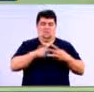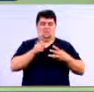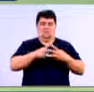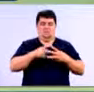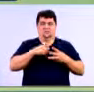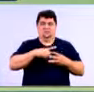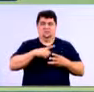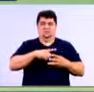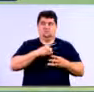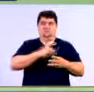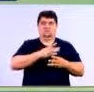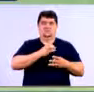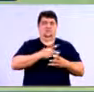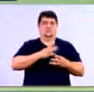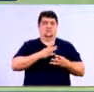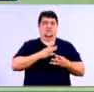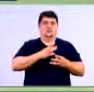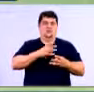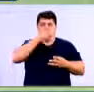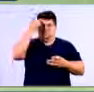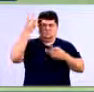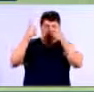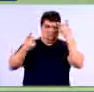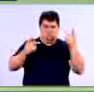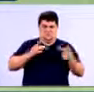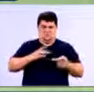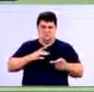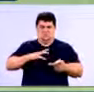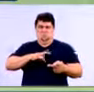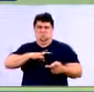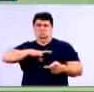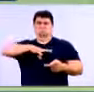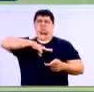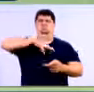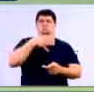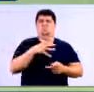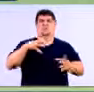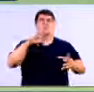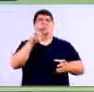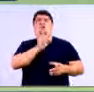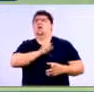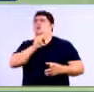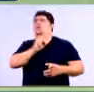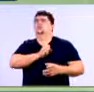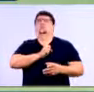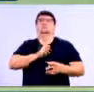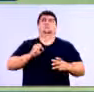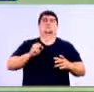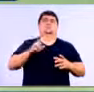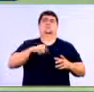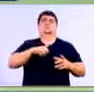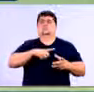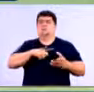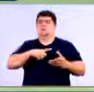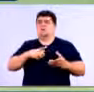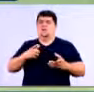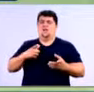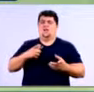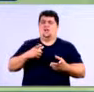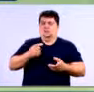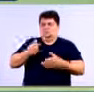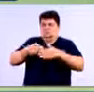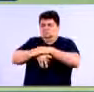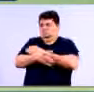risco, né, Denise? Que é o arrojado. E aí? Aquele mais agressivo, né, professor? Que tem uma paixão por grandes retornos, grandes investimentos em